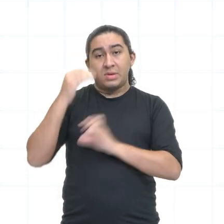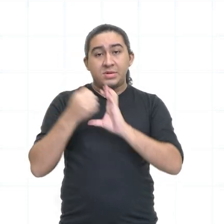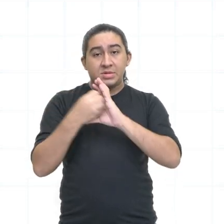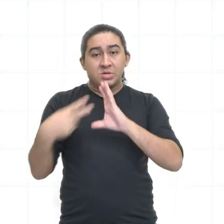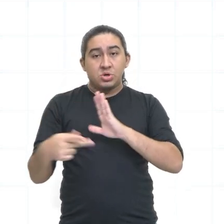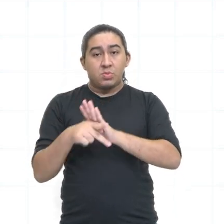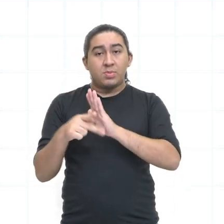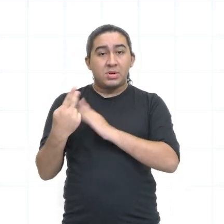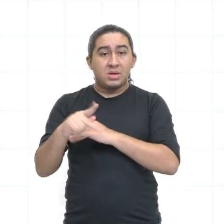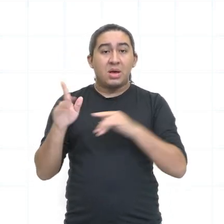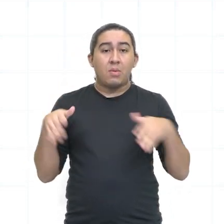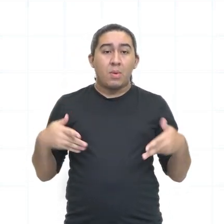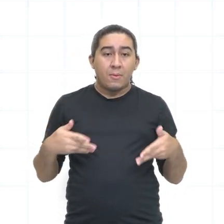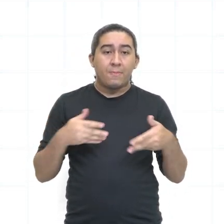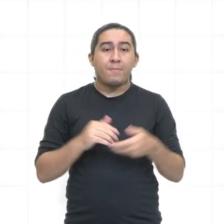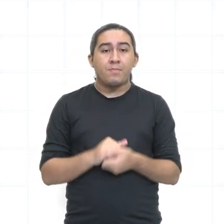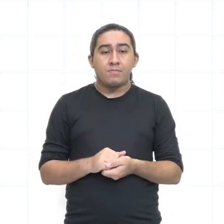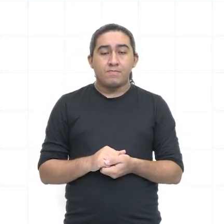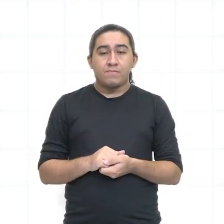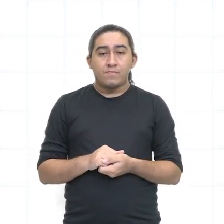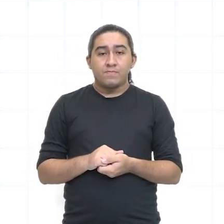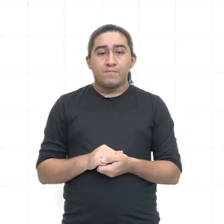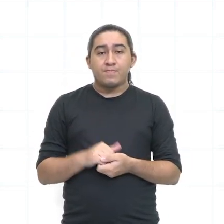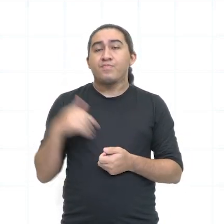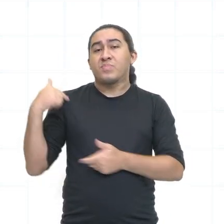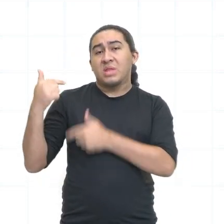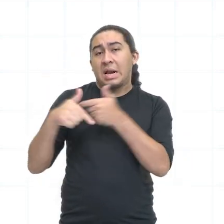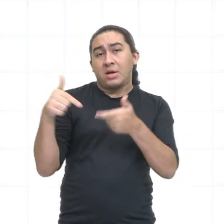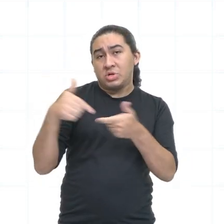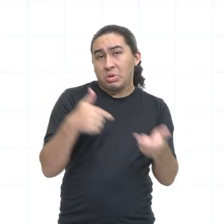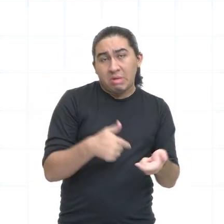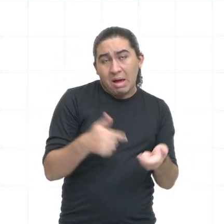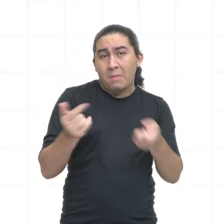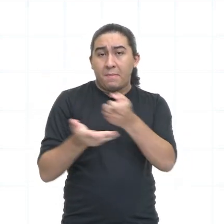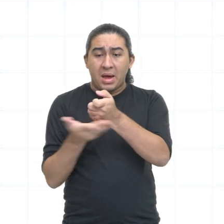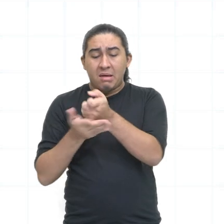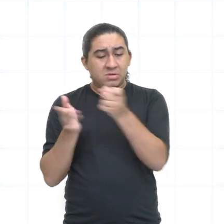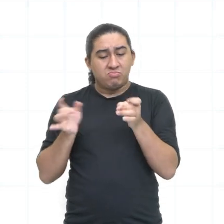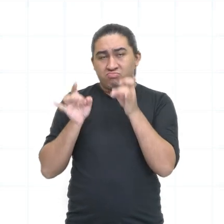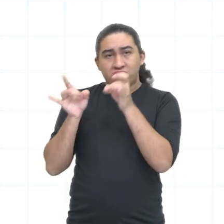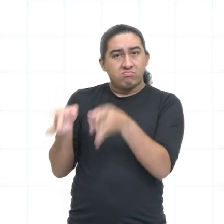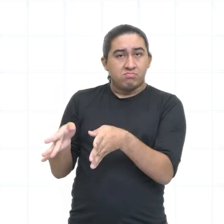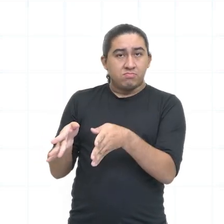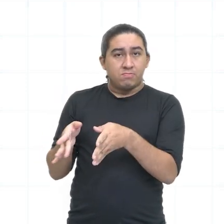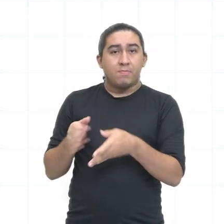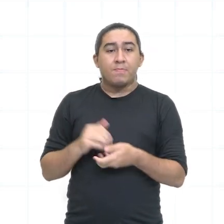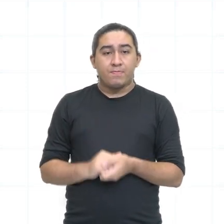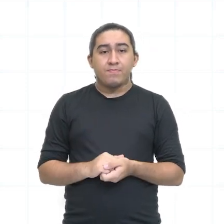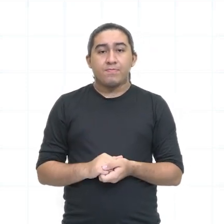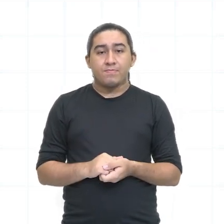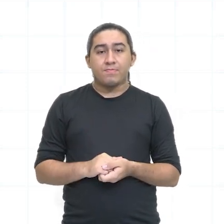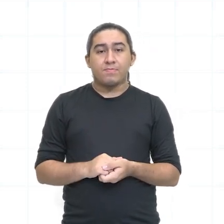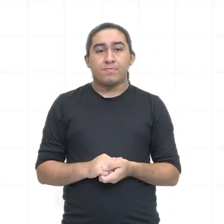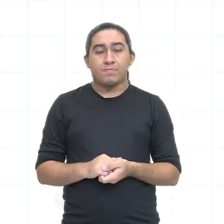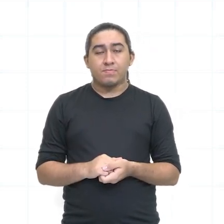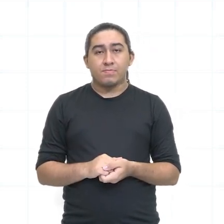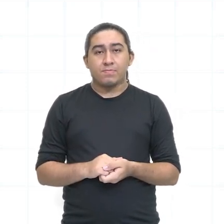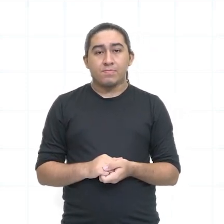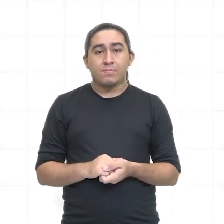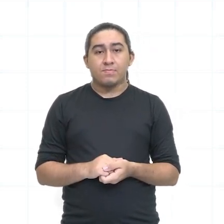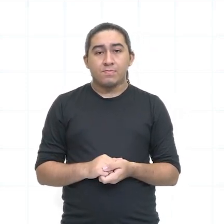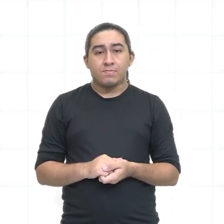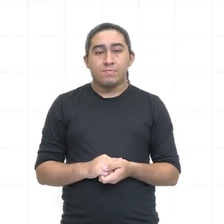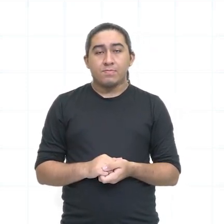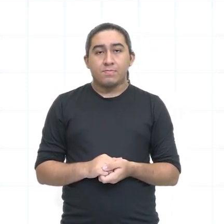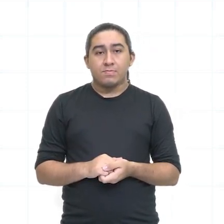arte contemporânea são abandono dos suportes tradicionais, ou seja, a tela,